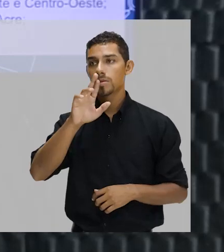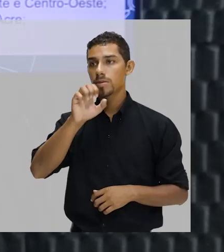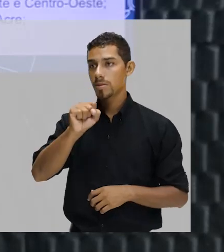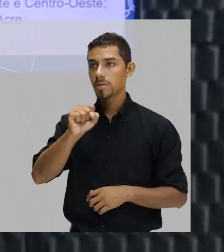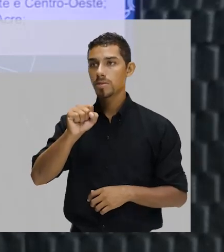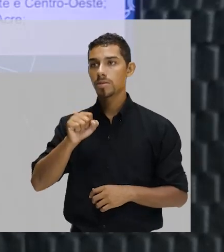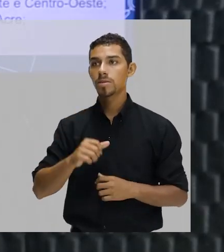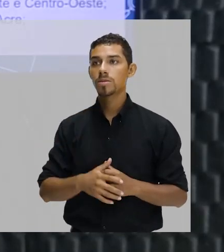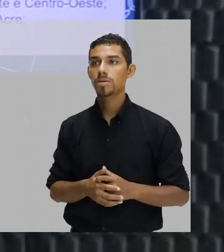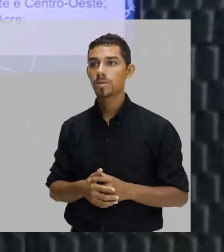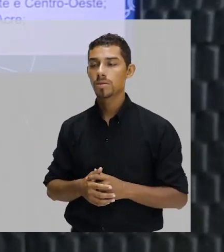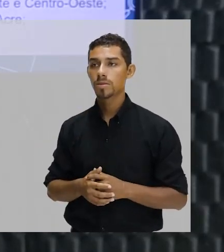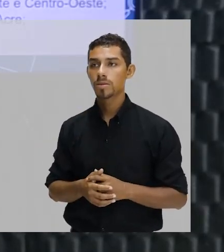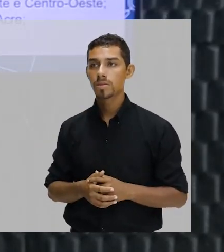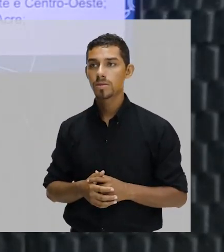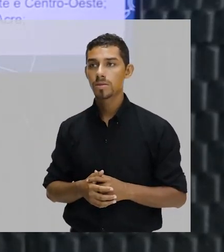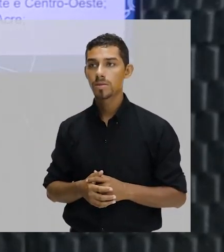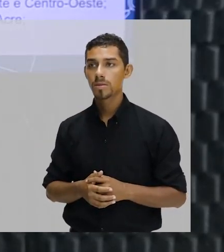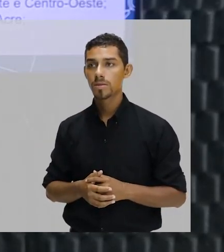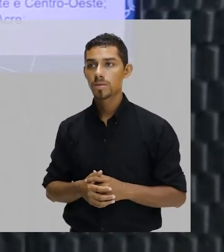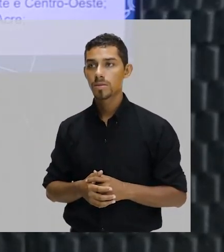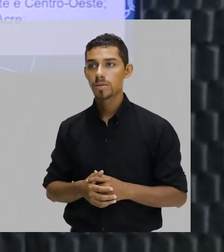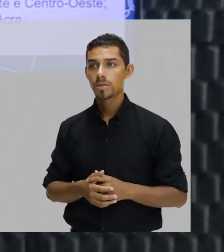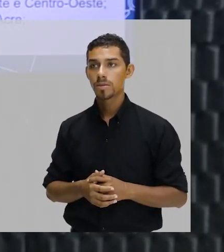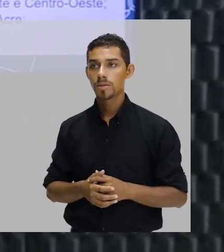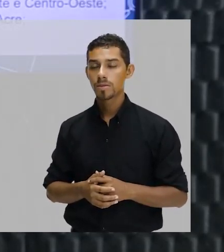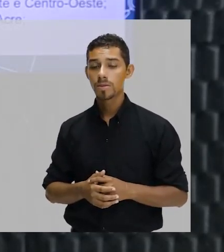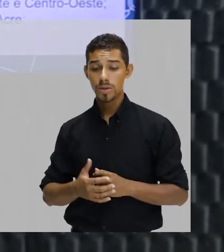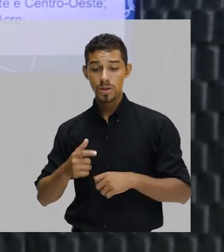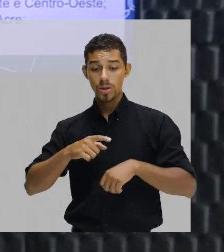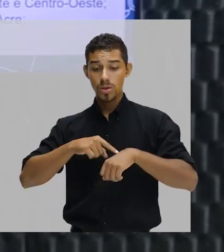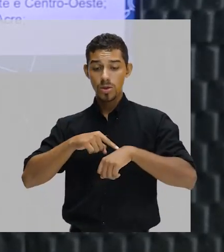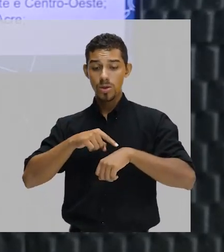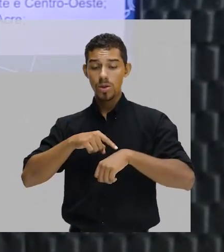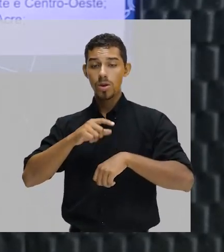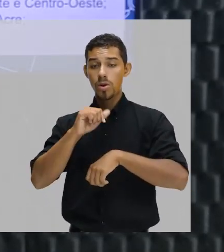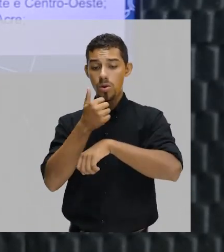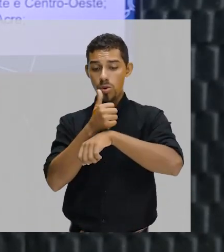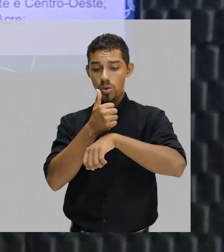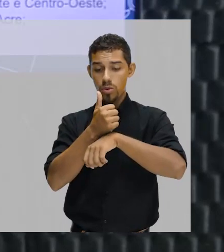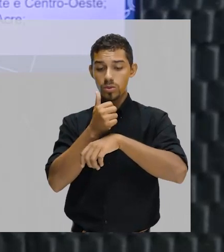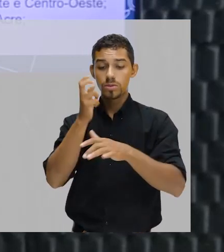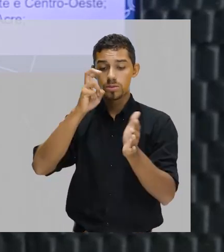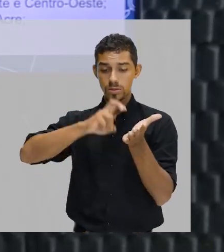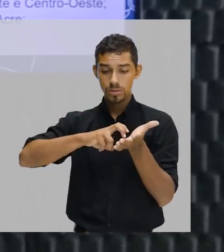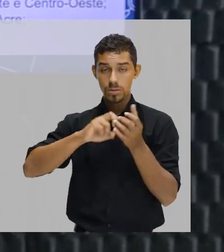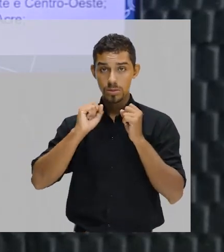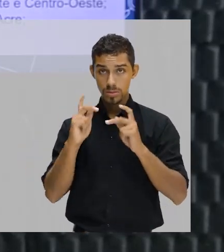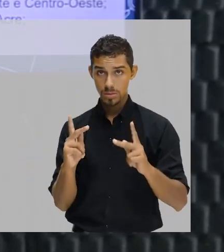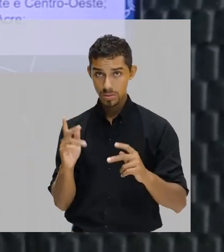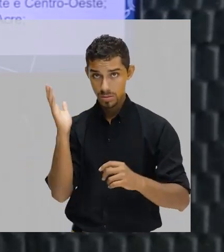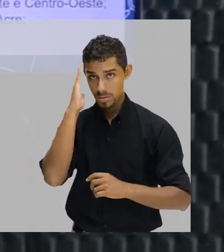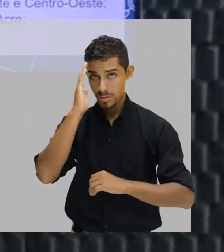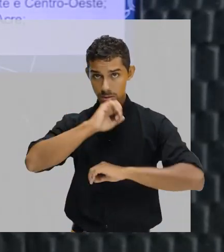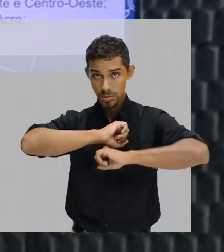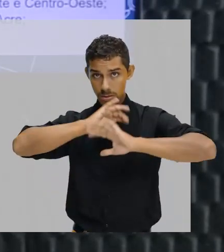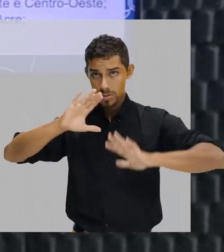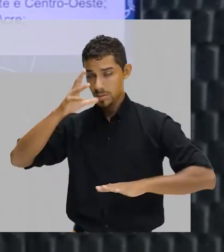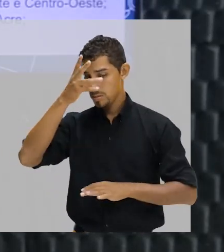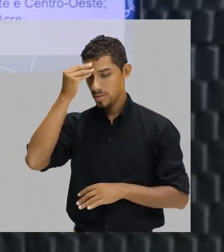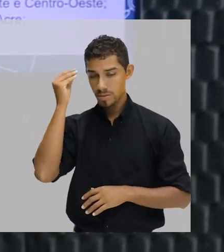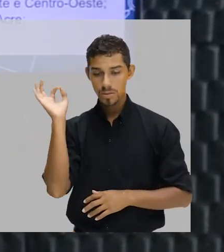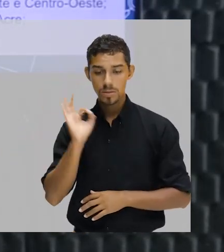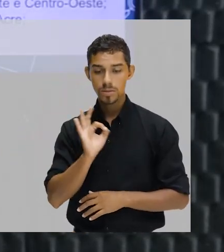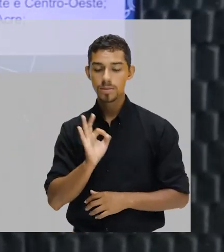2 horas atrás, né? Então, no caso, uma começa 11 horas da manhã. Belezinha? Não esquece disso, tá bom?